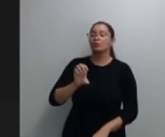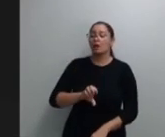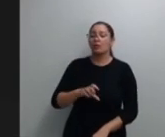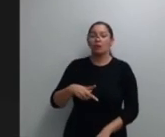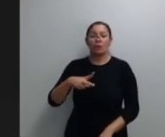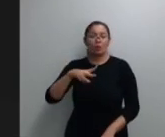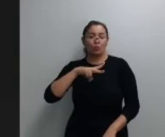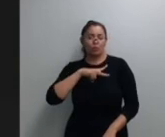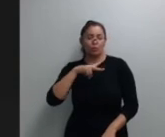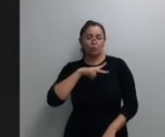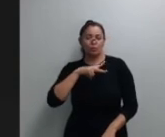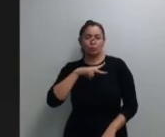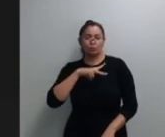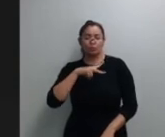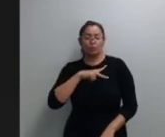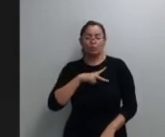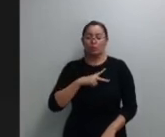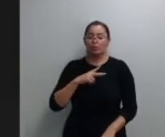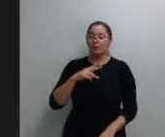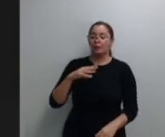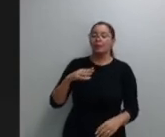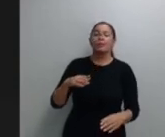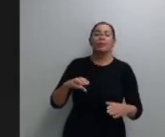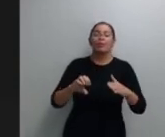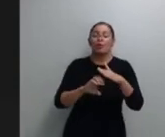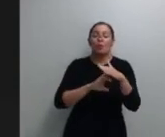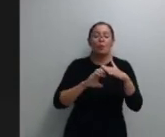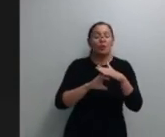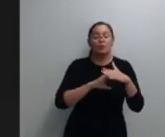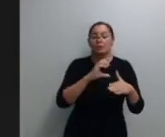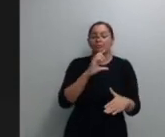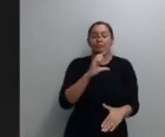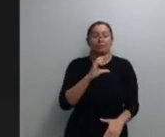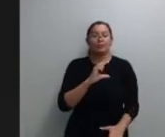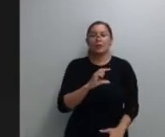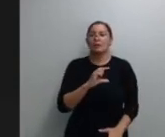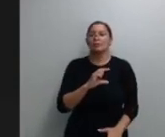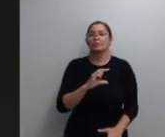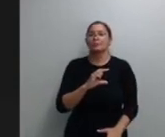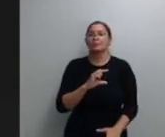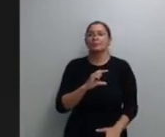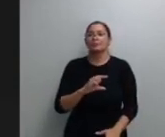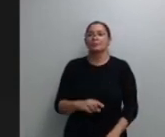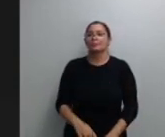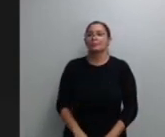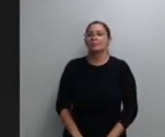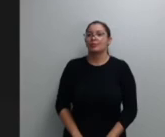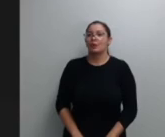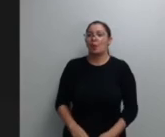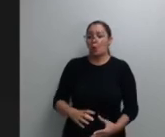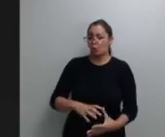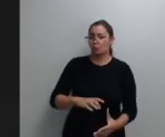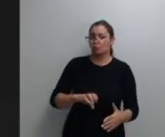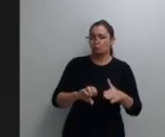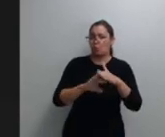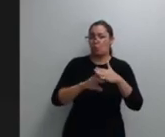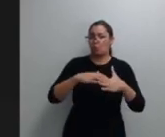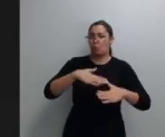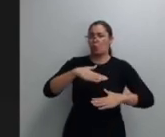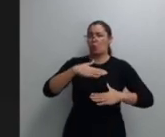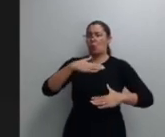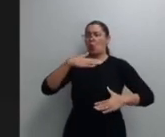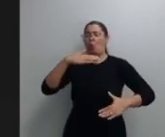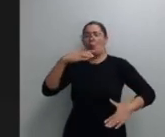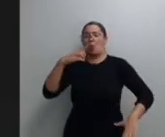ter os cocôzes as cooperativas as cooperativas mas empresona grandona não que termina